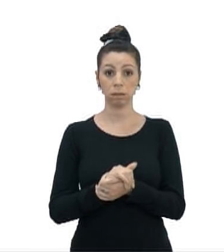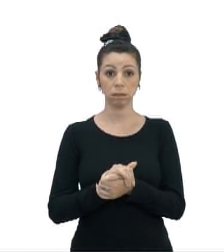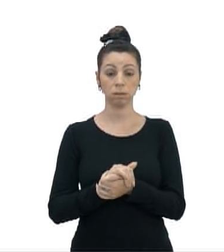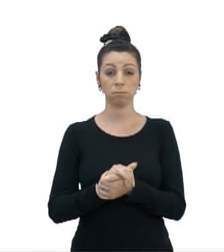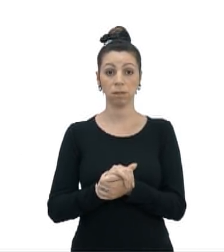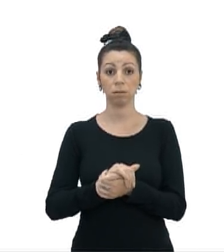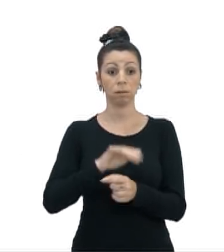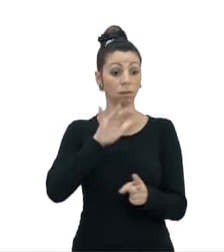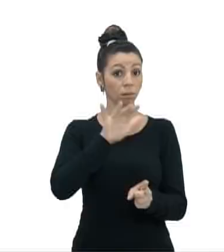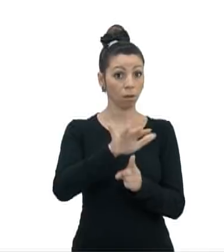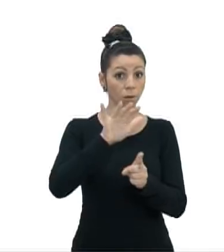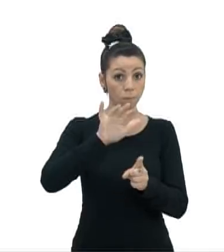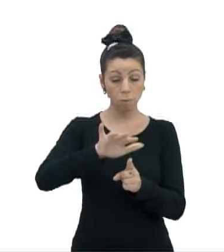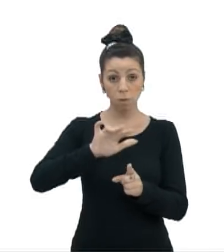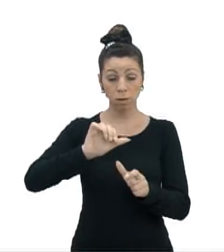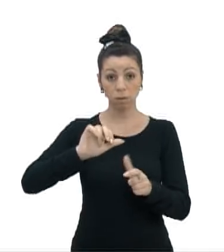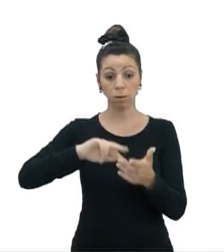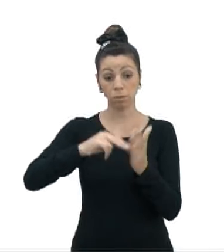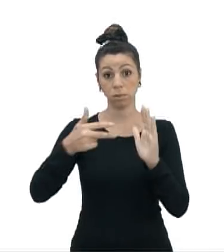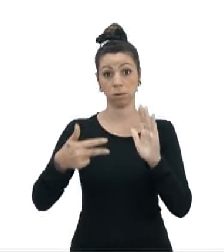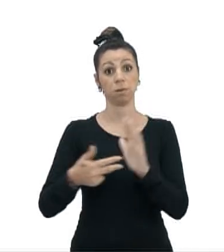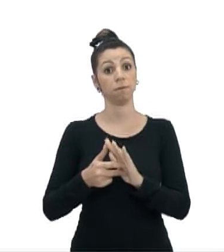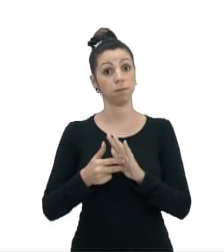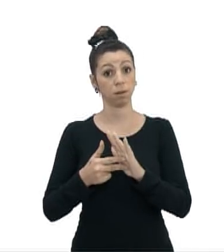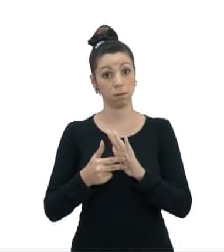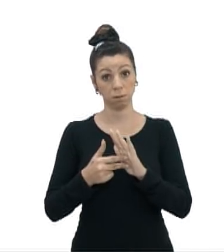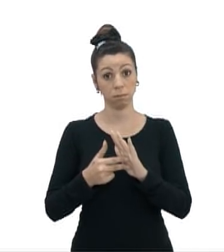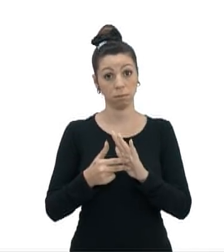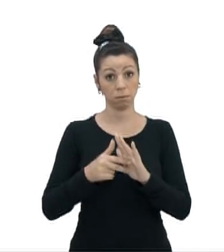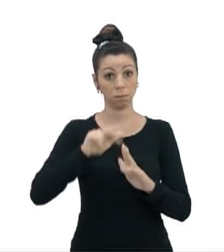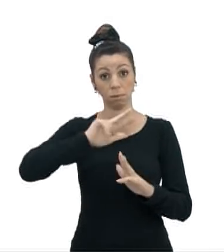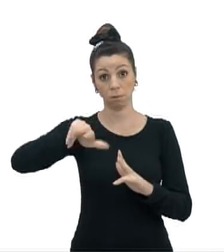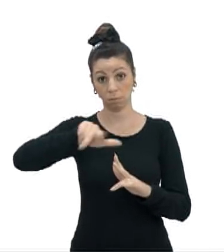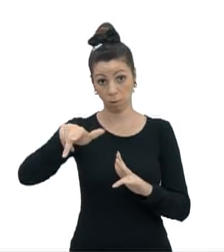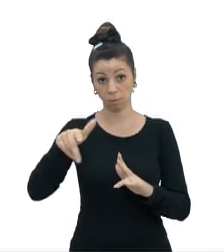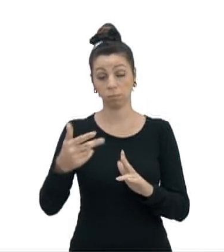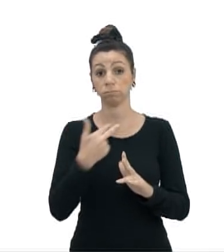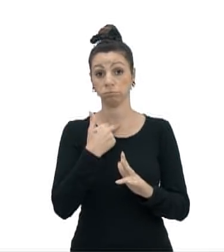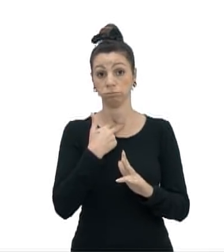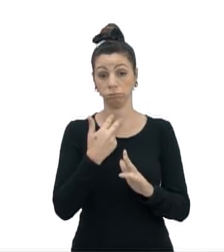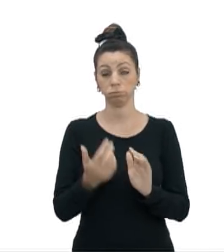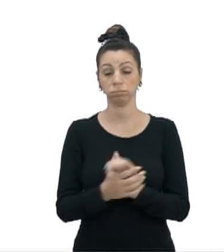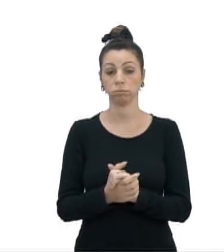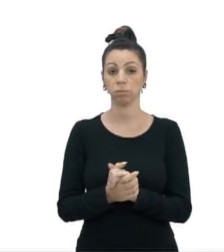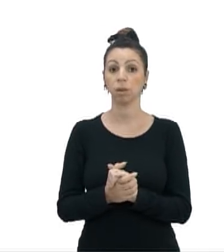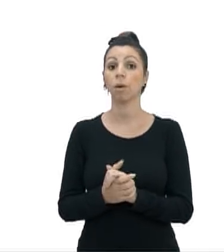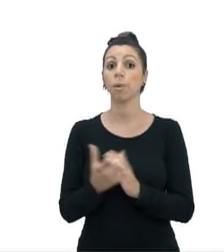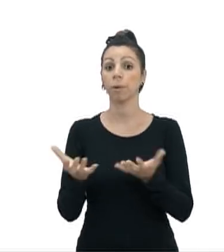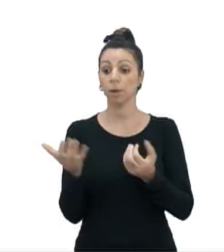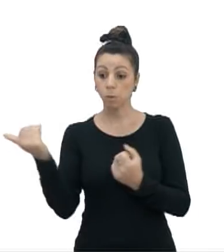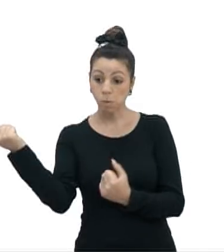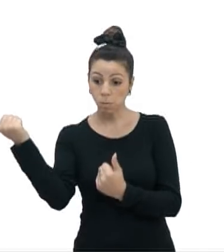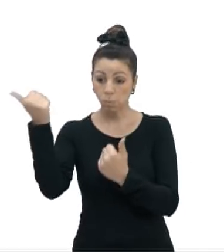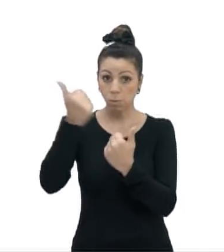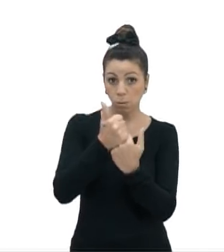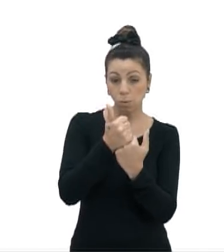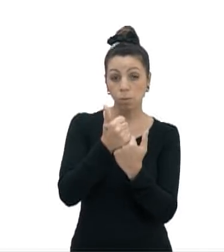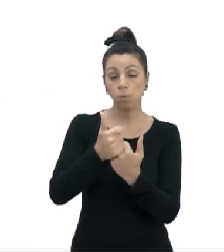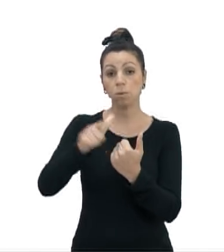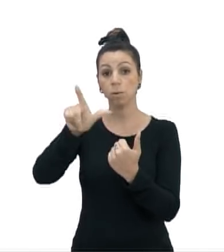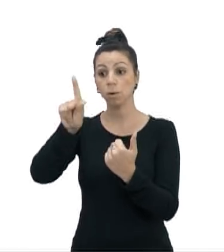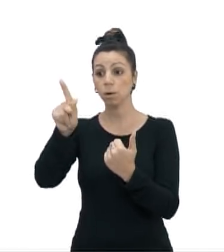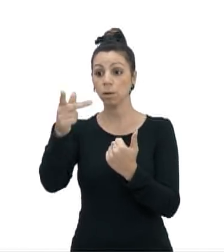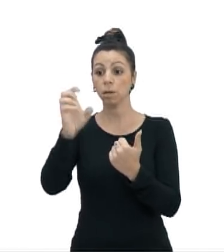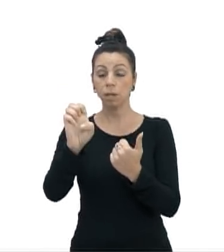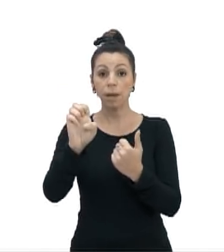do sentido? Eu quero substituir o pronome lhe, mas quero que ele continue se referindo a